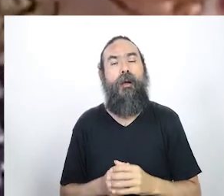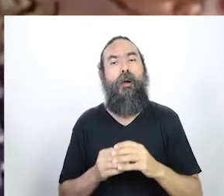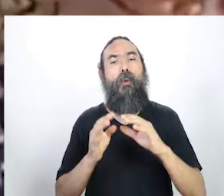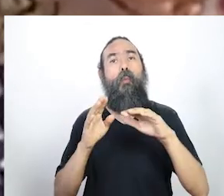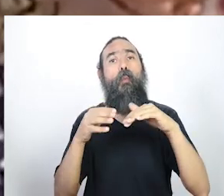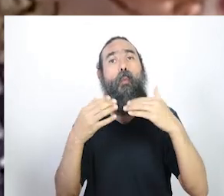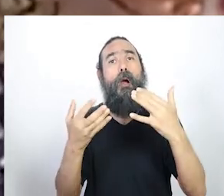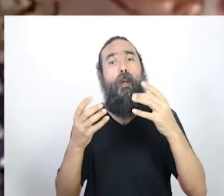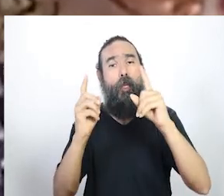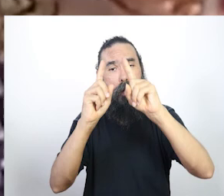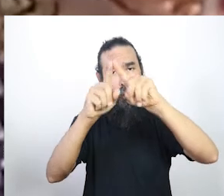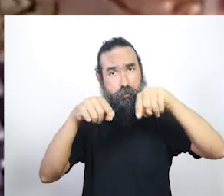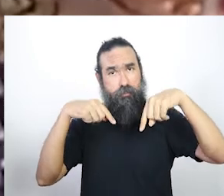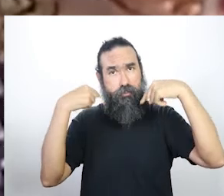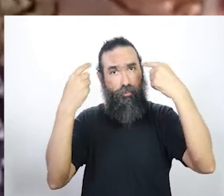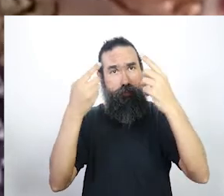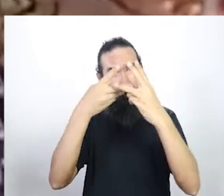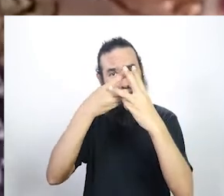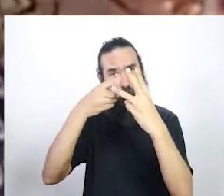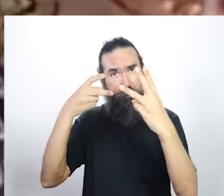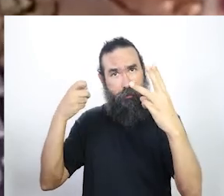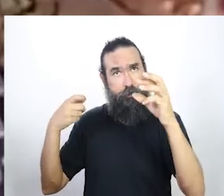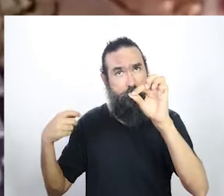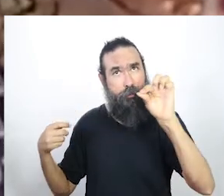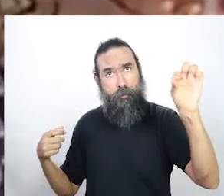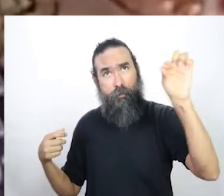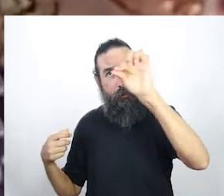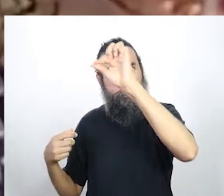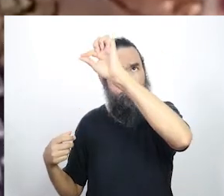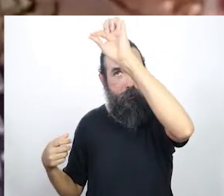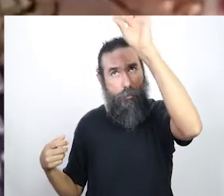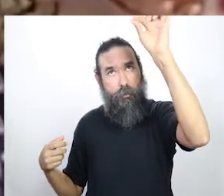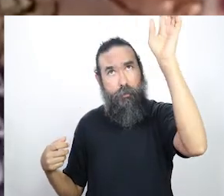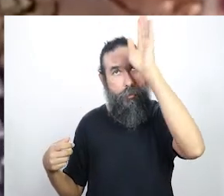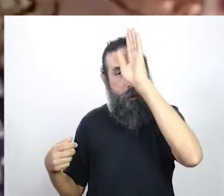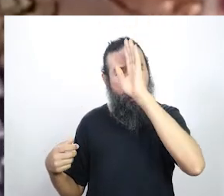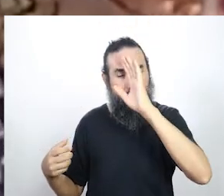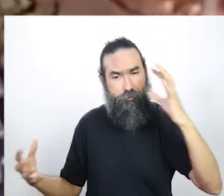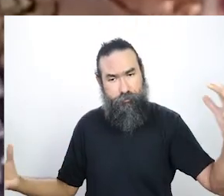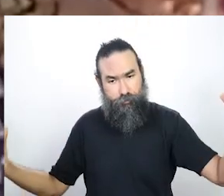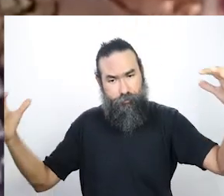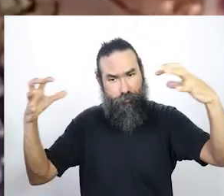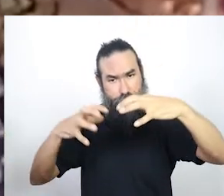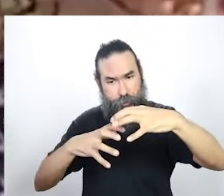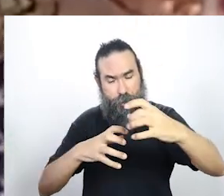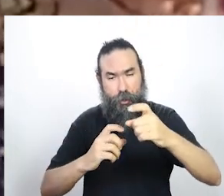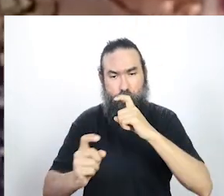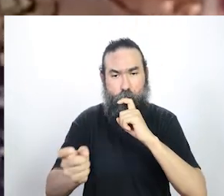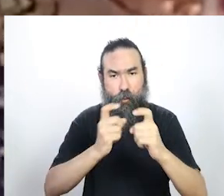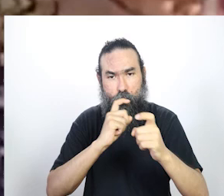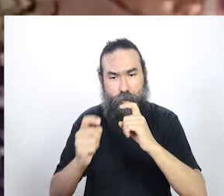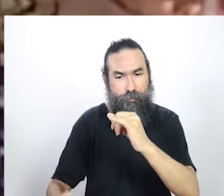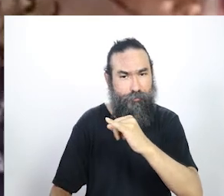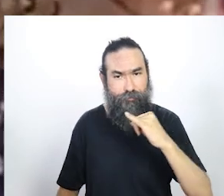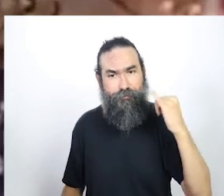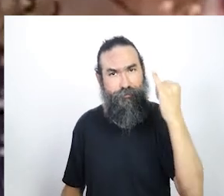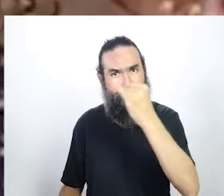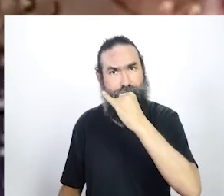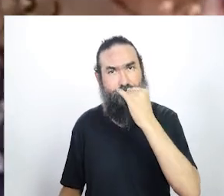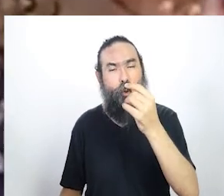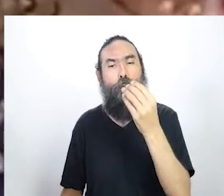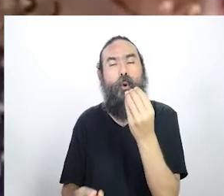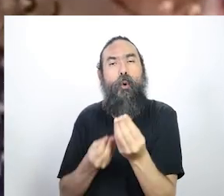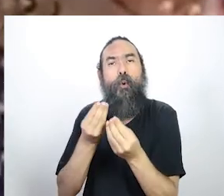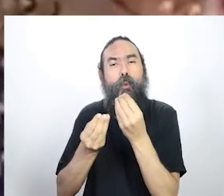mesmo povos tradicionais do Brasil, de muitas matrizes, para poder trazer isso,